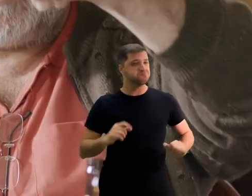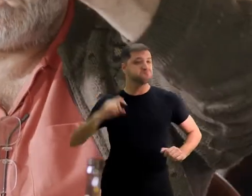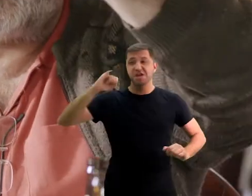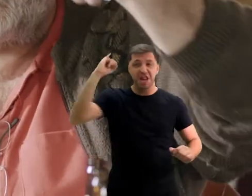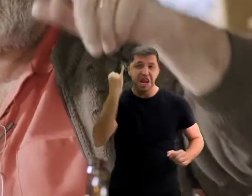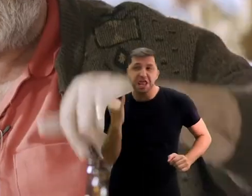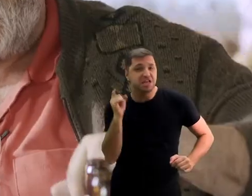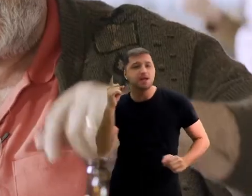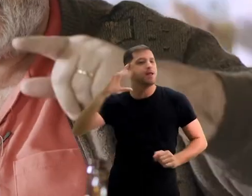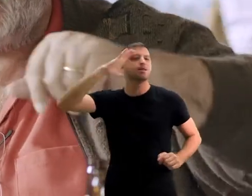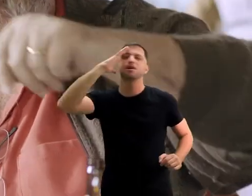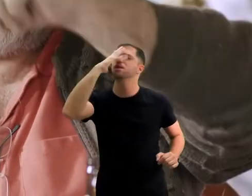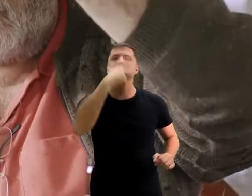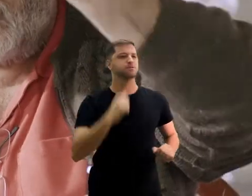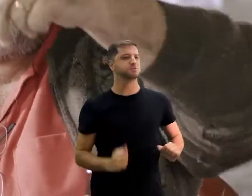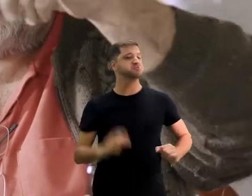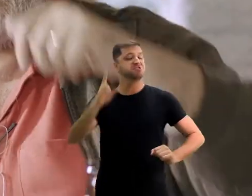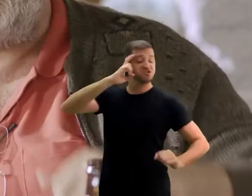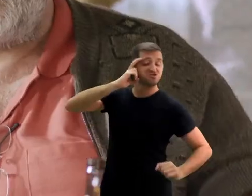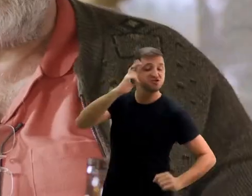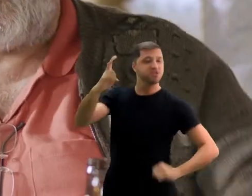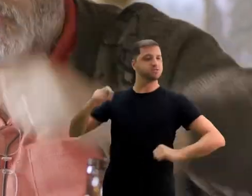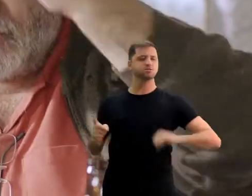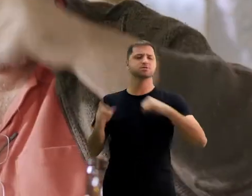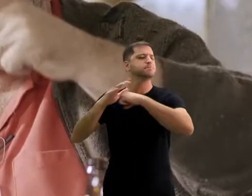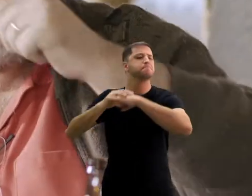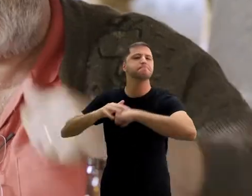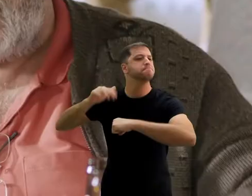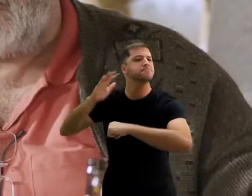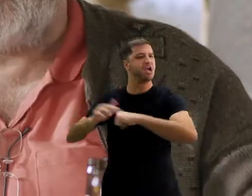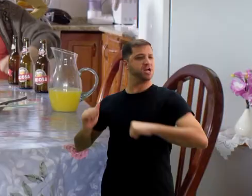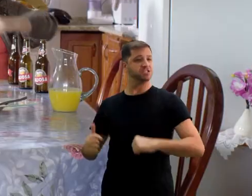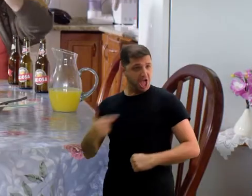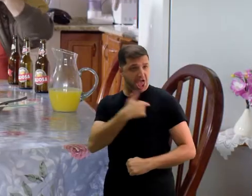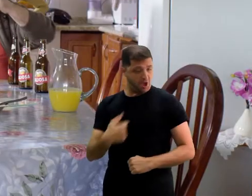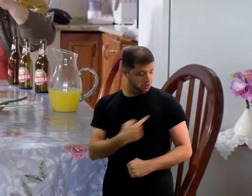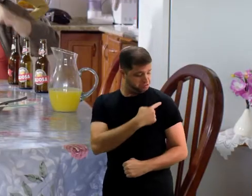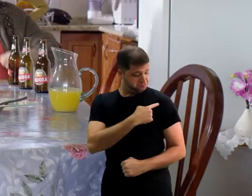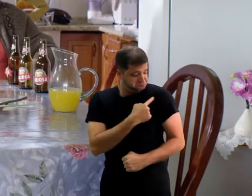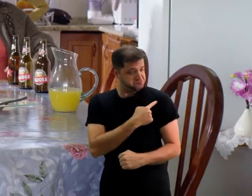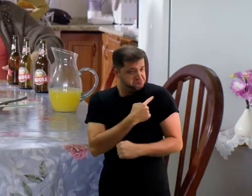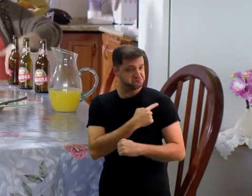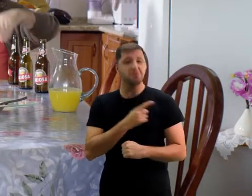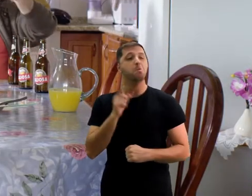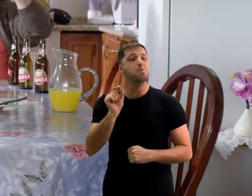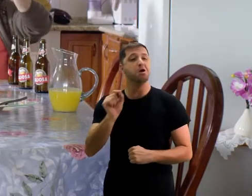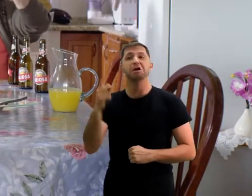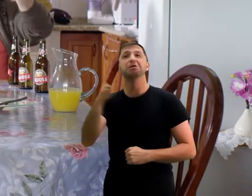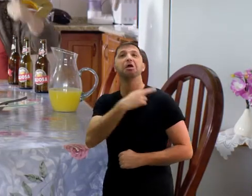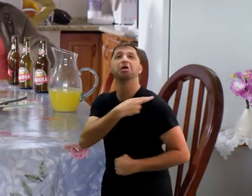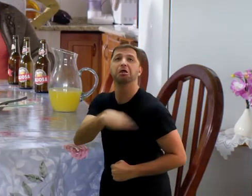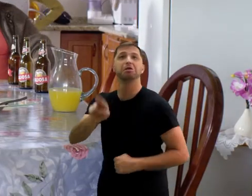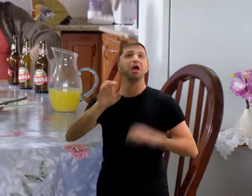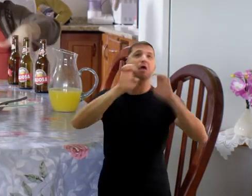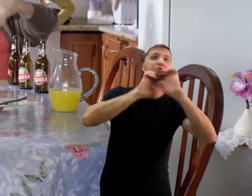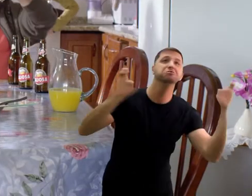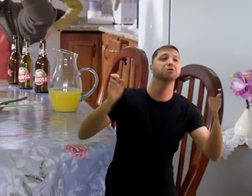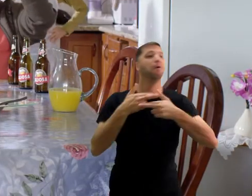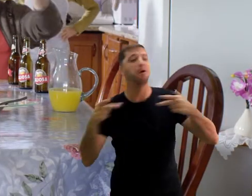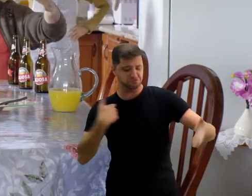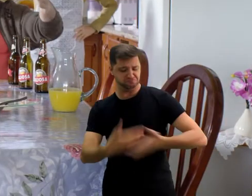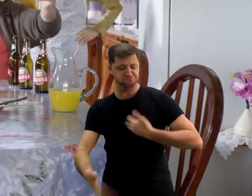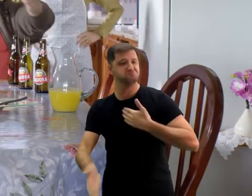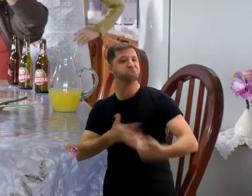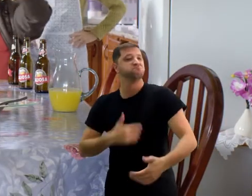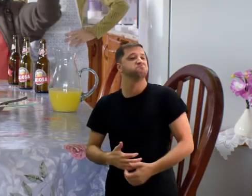Eu acho a Inês muito bonita, muito inteligente, muito simpática. E tô pouco me cagando se ela